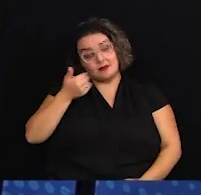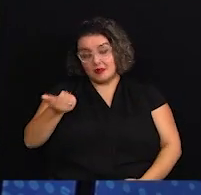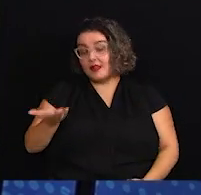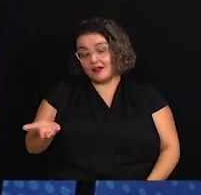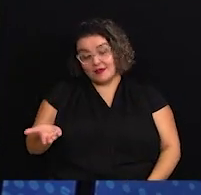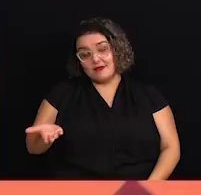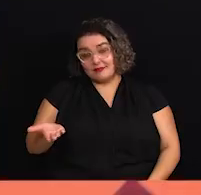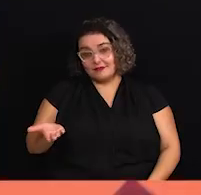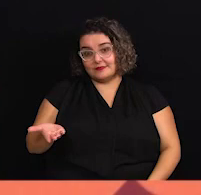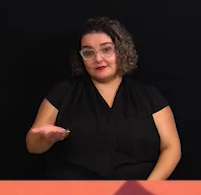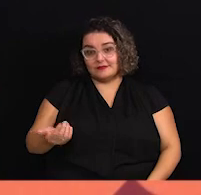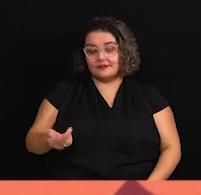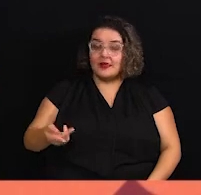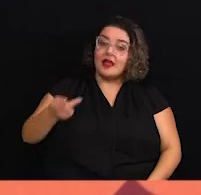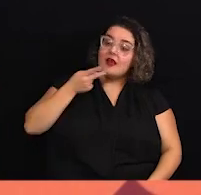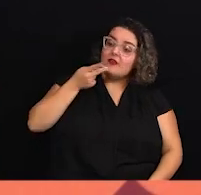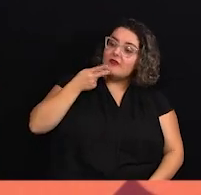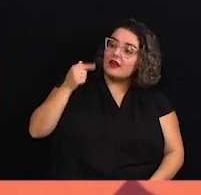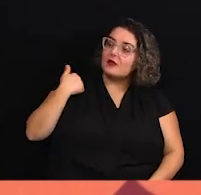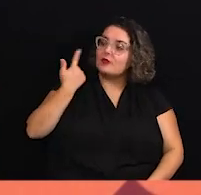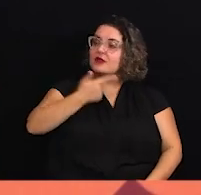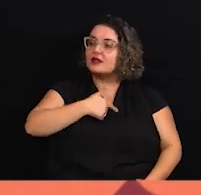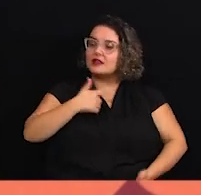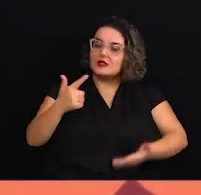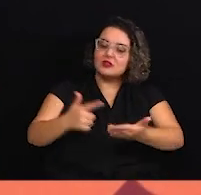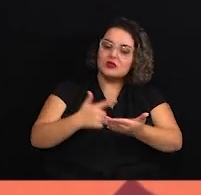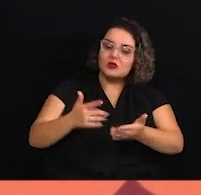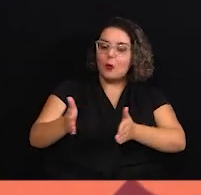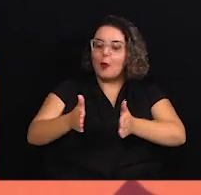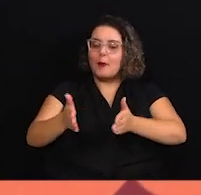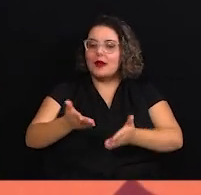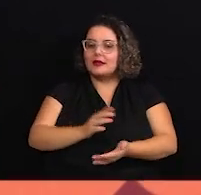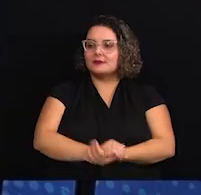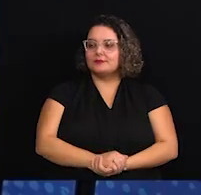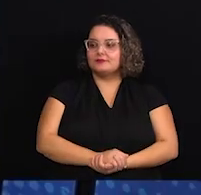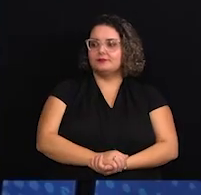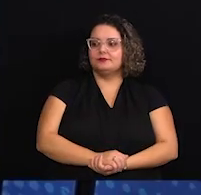até melhor, né? Conta uma situação pra gente do livro.